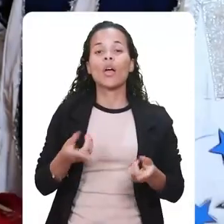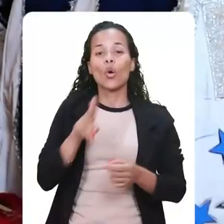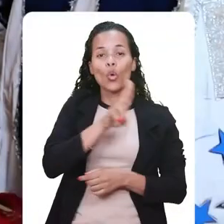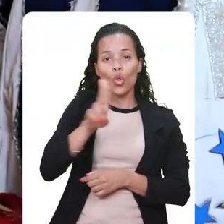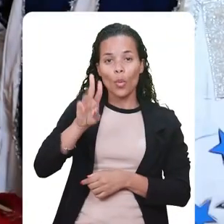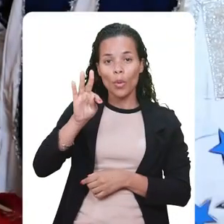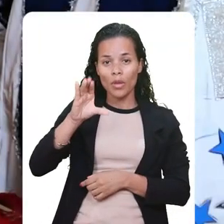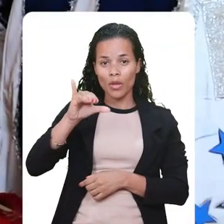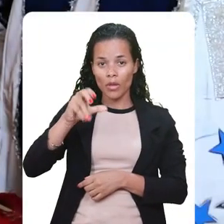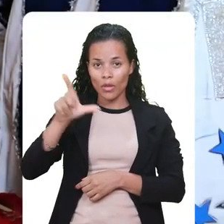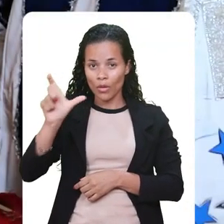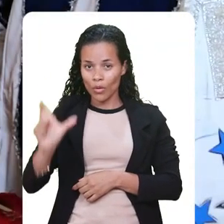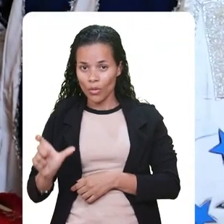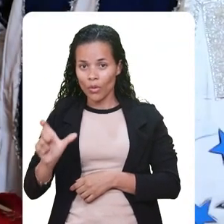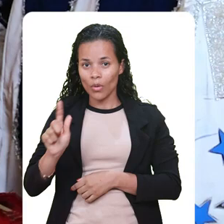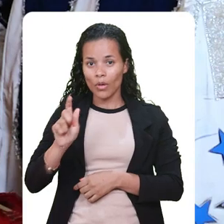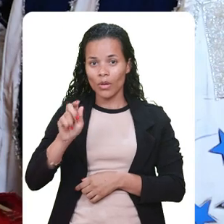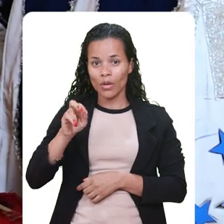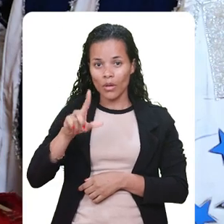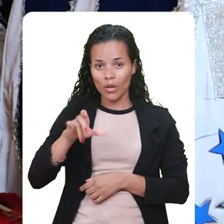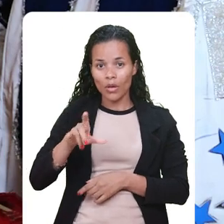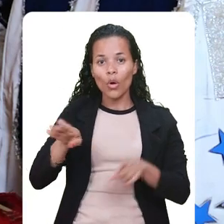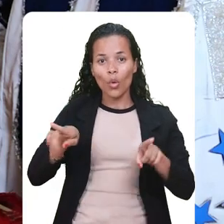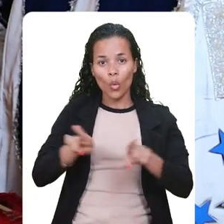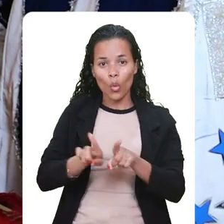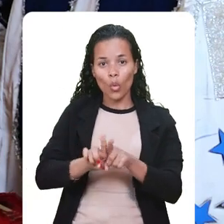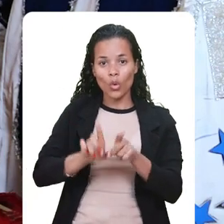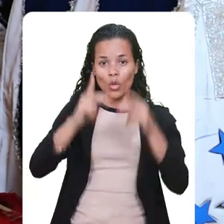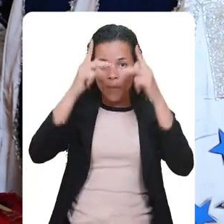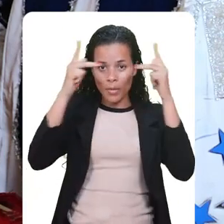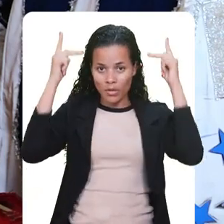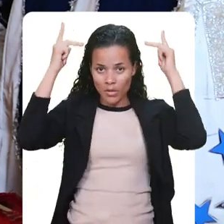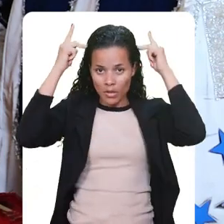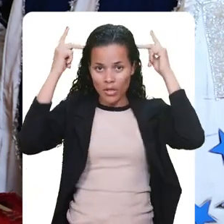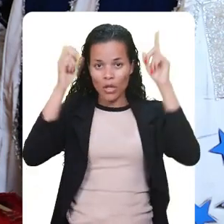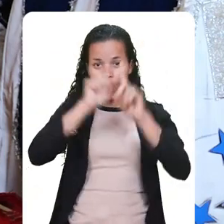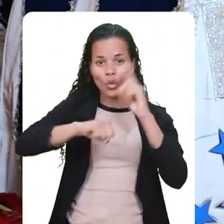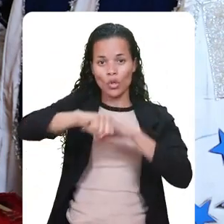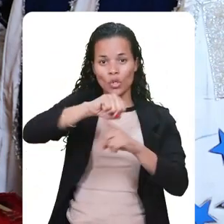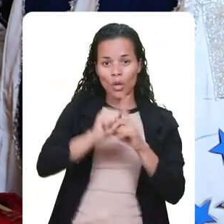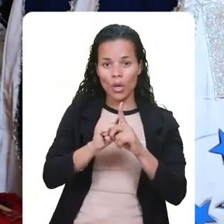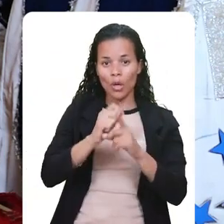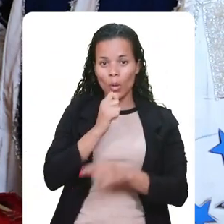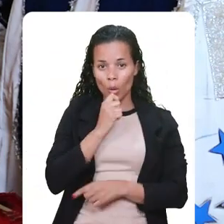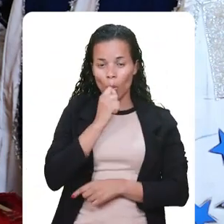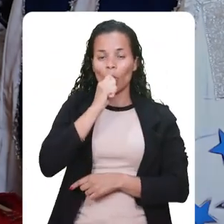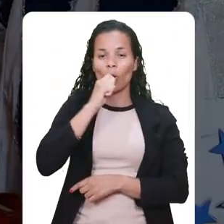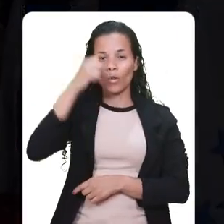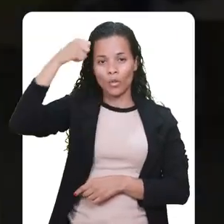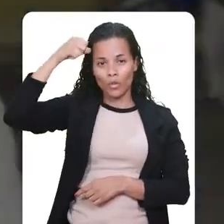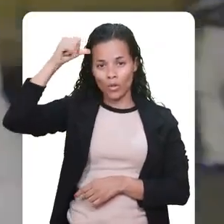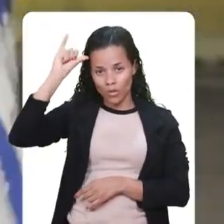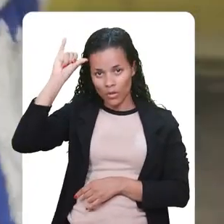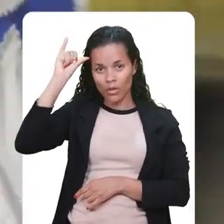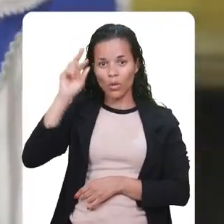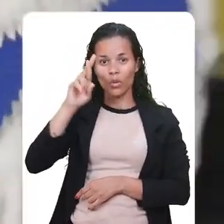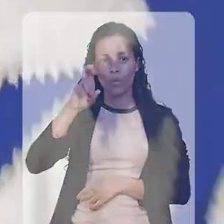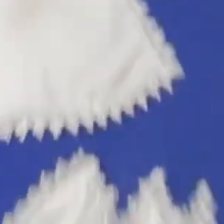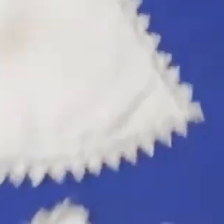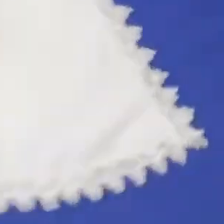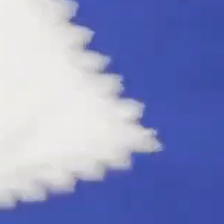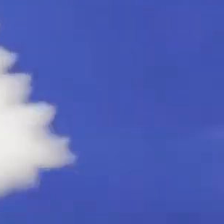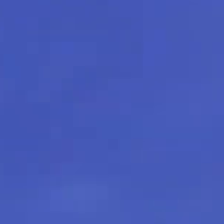Eu me chamo Técio Gadelha. Hoje, atualmente, eu sou o presidente da Associação Boi de Buzina Roxinol.